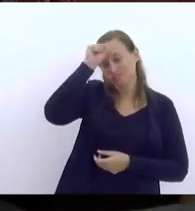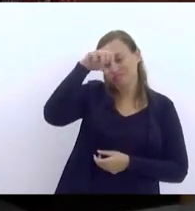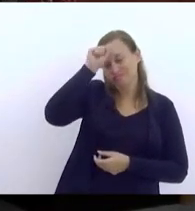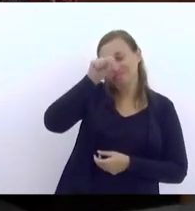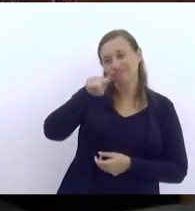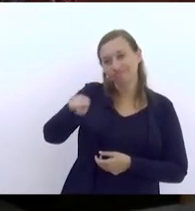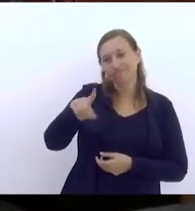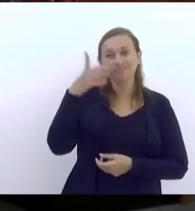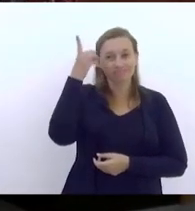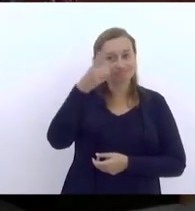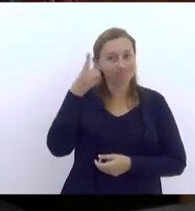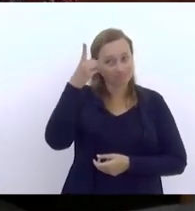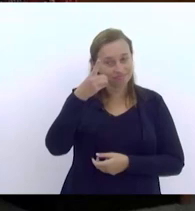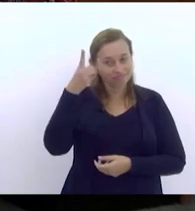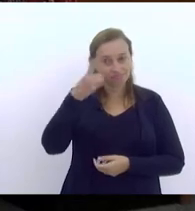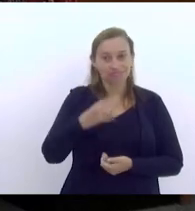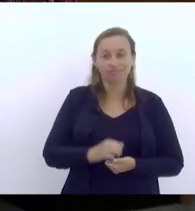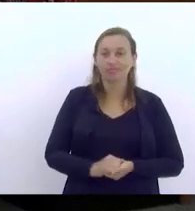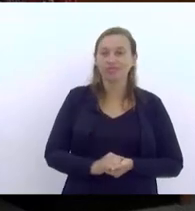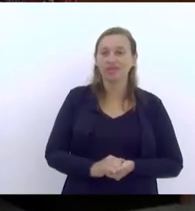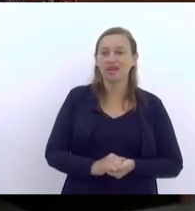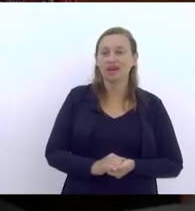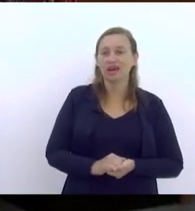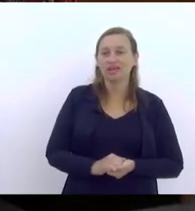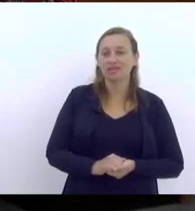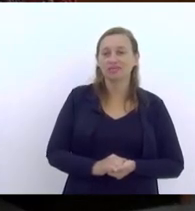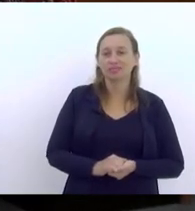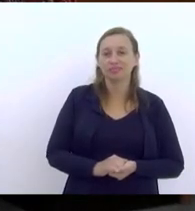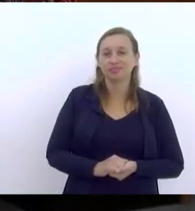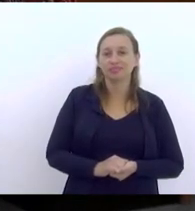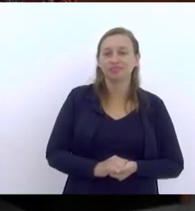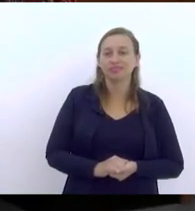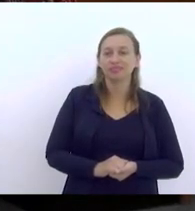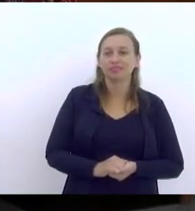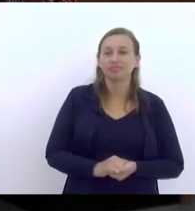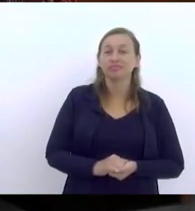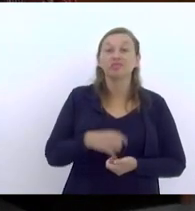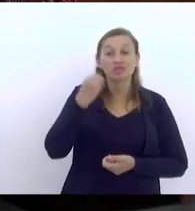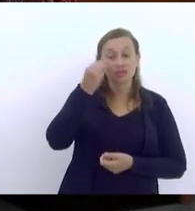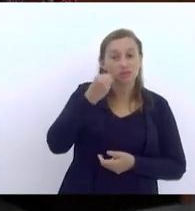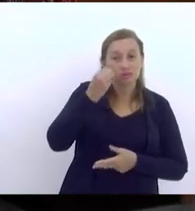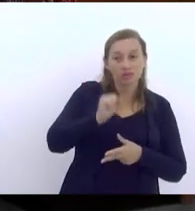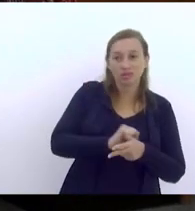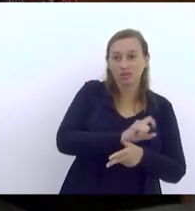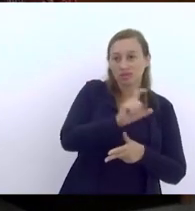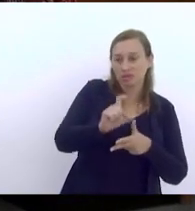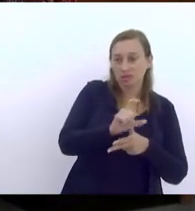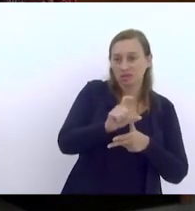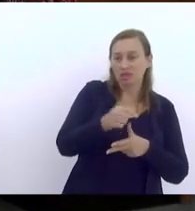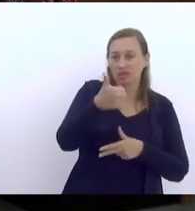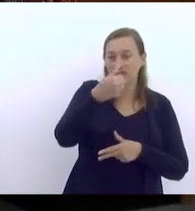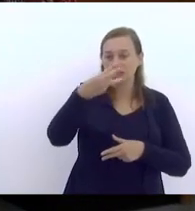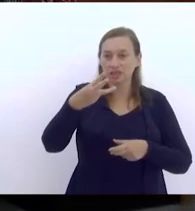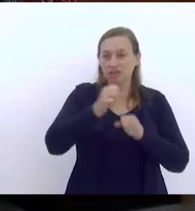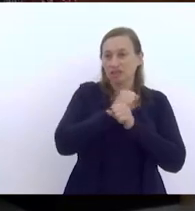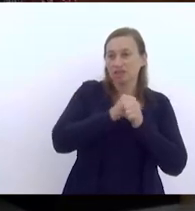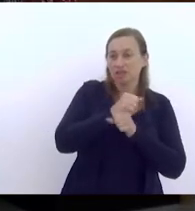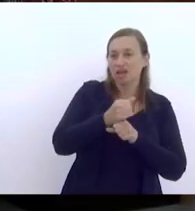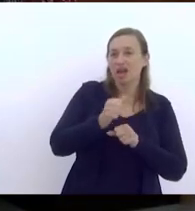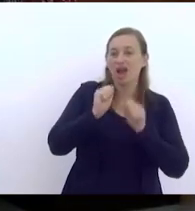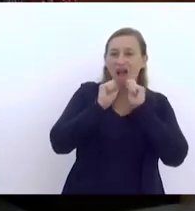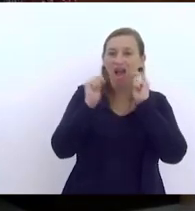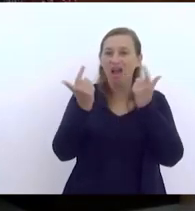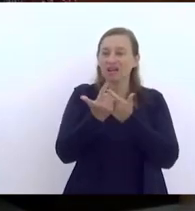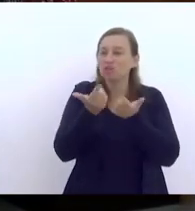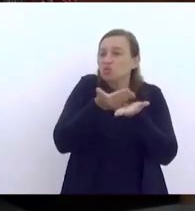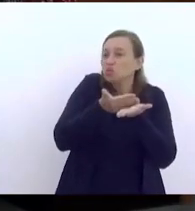você, deputado. Eu, apesar de ter uma experiência no Executivo por 13 anos, a Alerge, eu